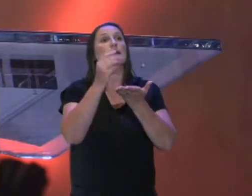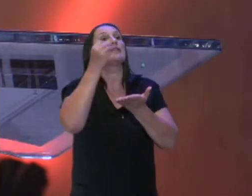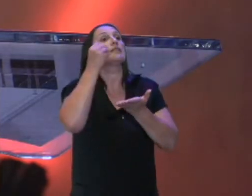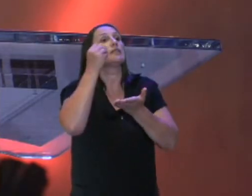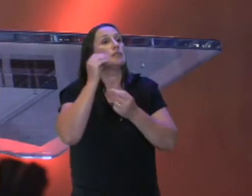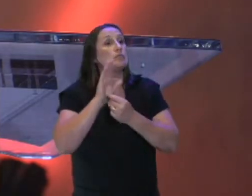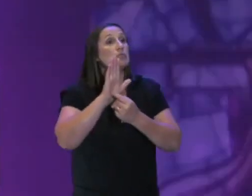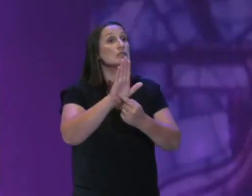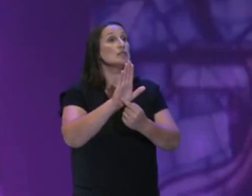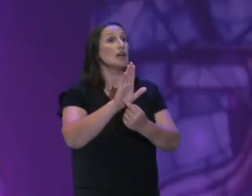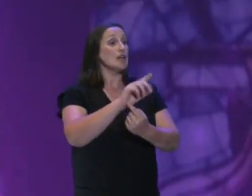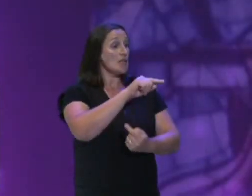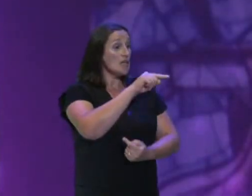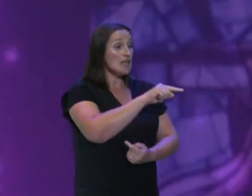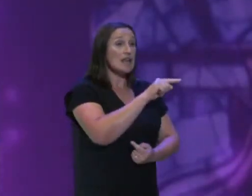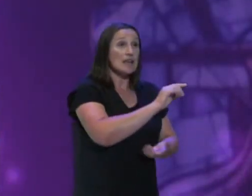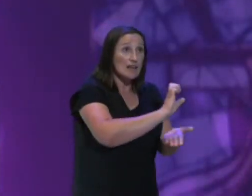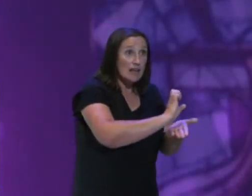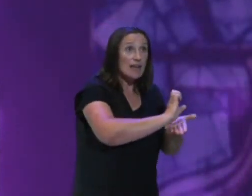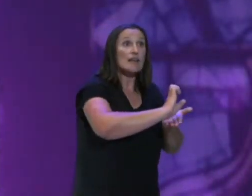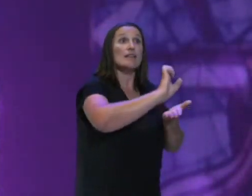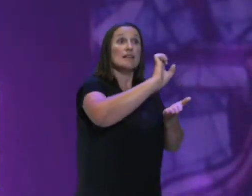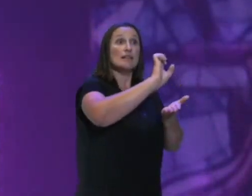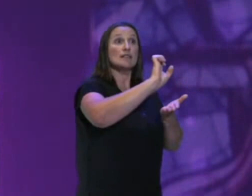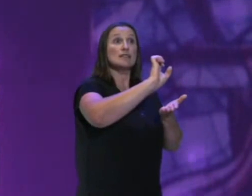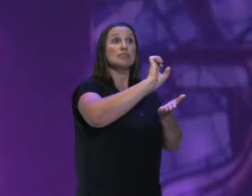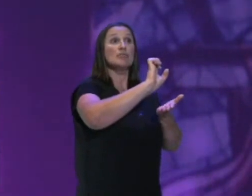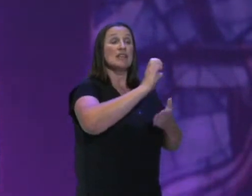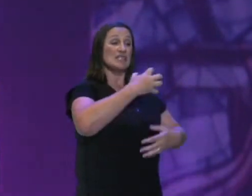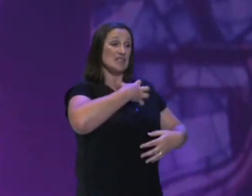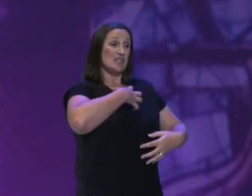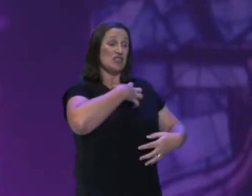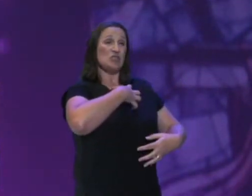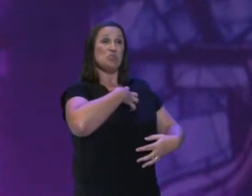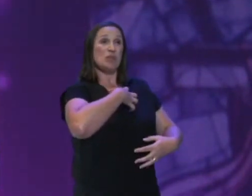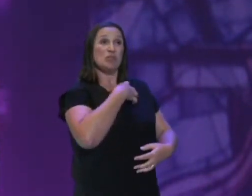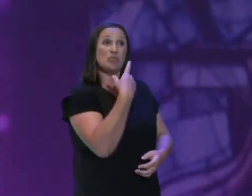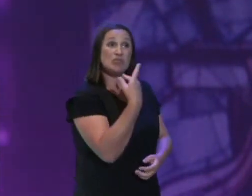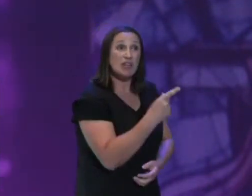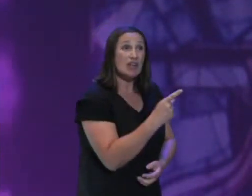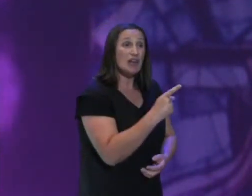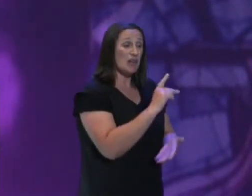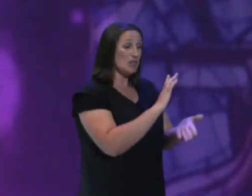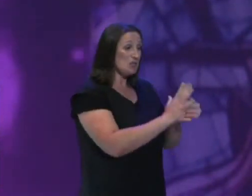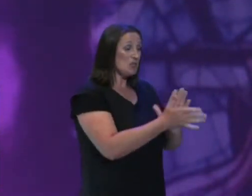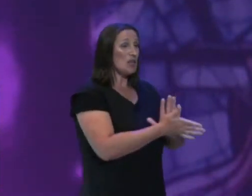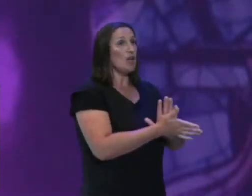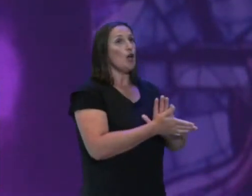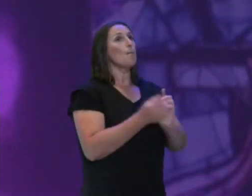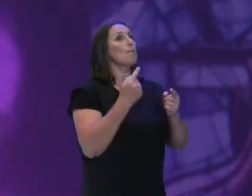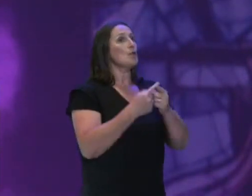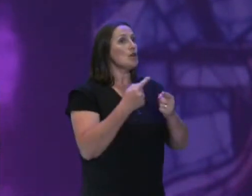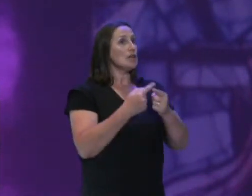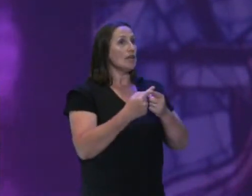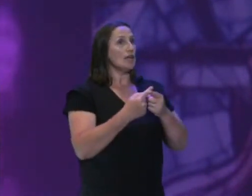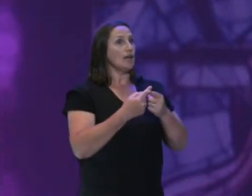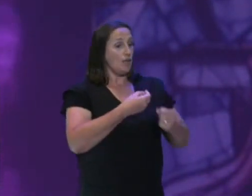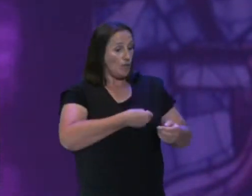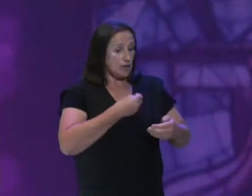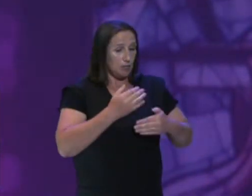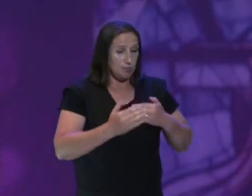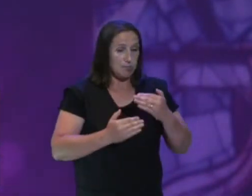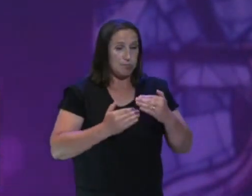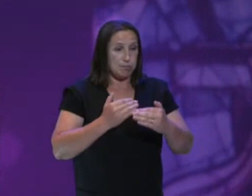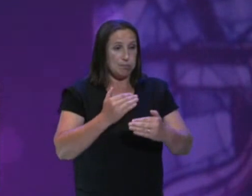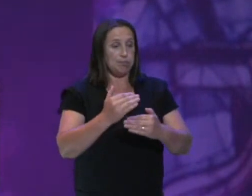derrotado. Por quê? Porque durante toda a sua vida ele havia trabalhado para uma missão: